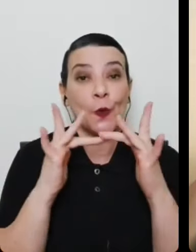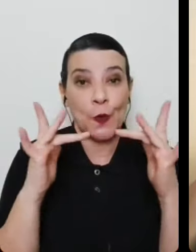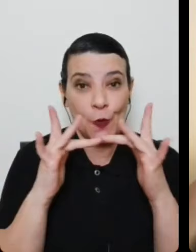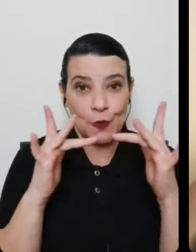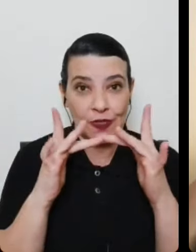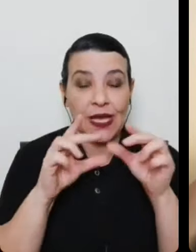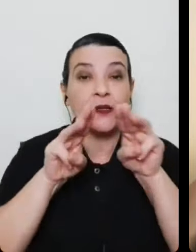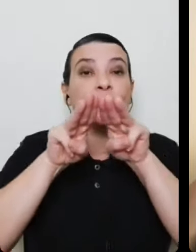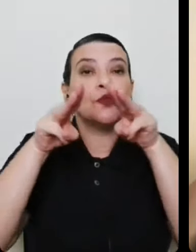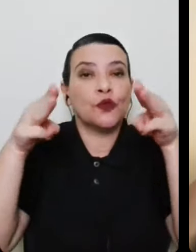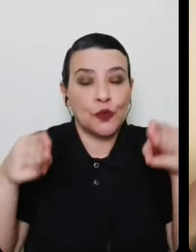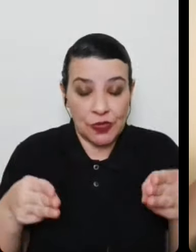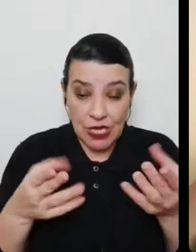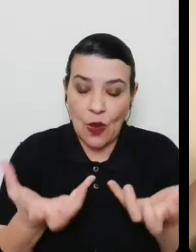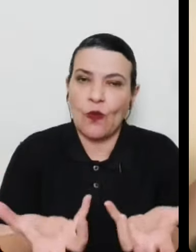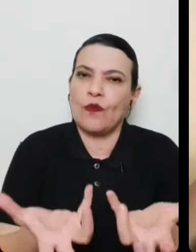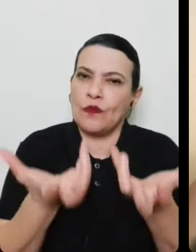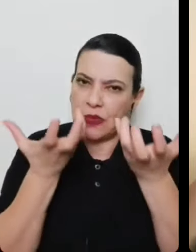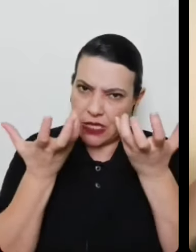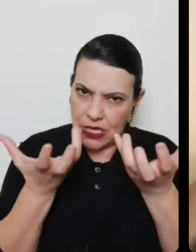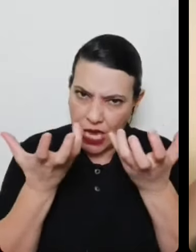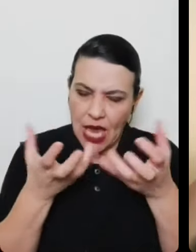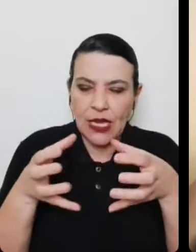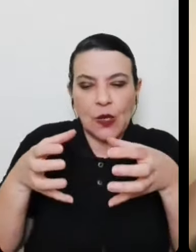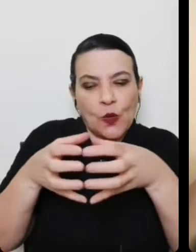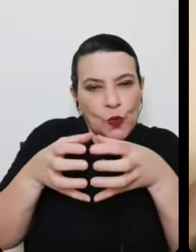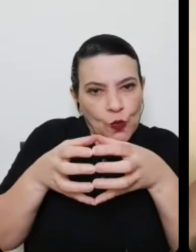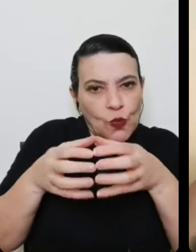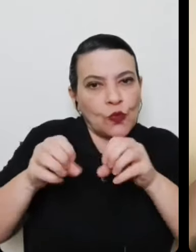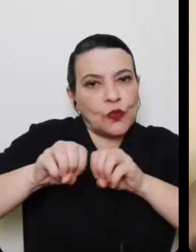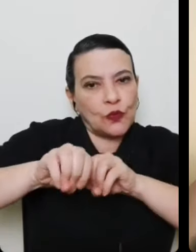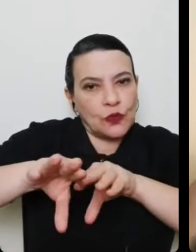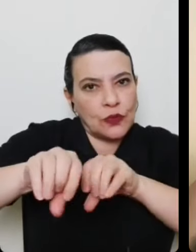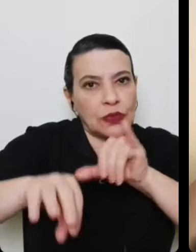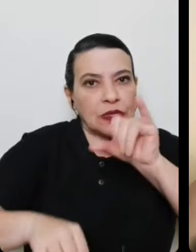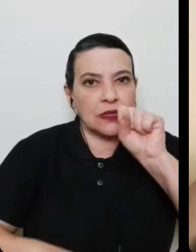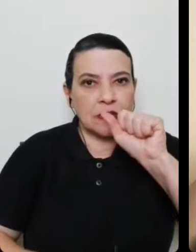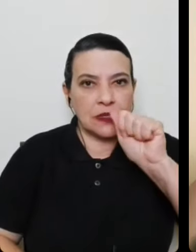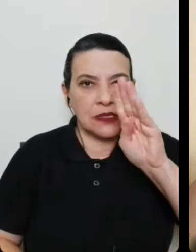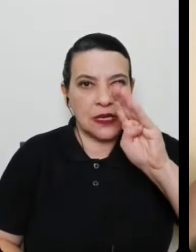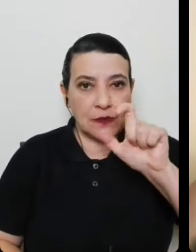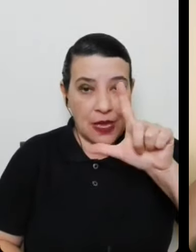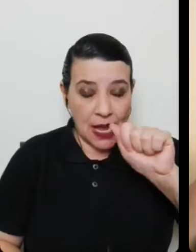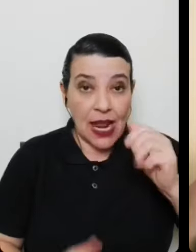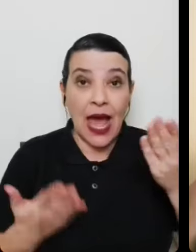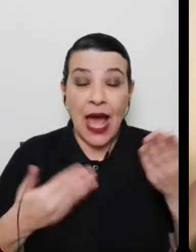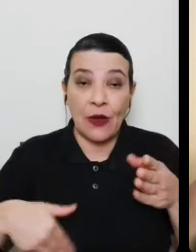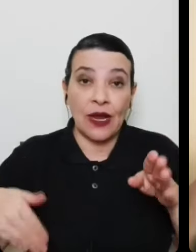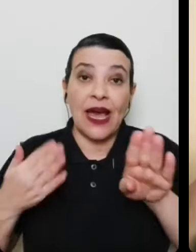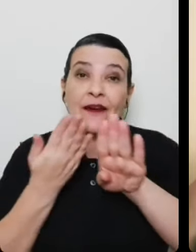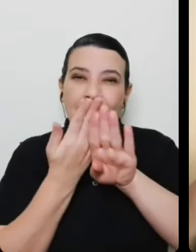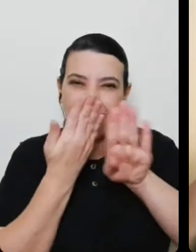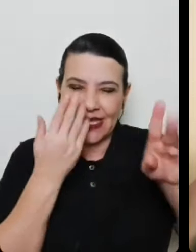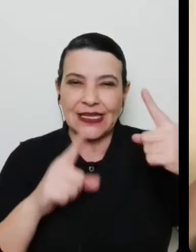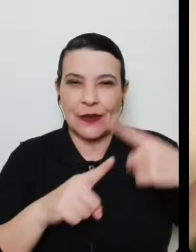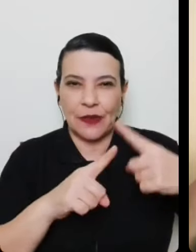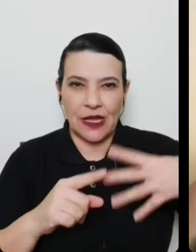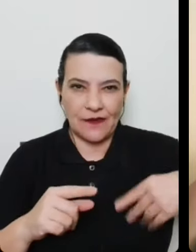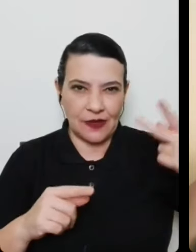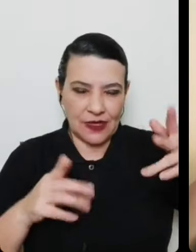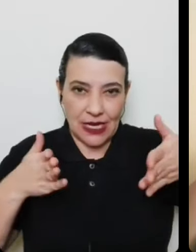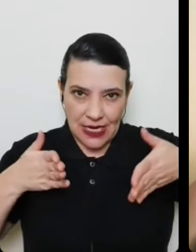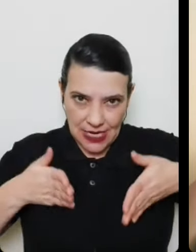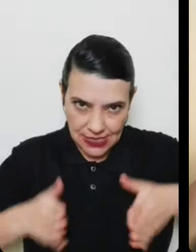né? Se quiserem um contato aqui com o educativo, né? A Isabela está em licença maternidade, que é a outra educadora do museu. A gente